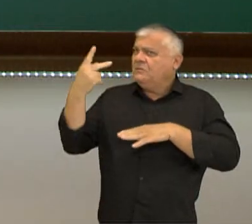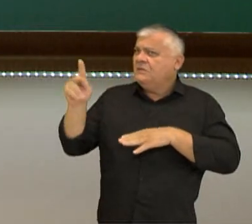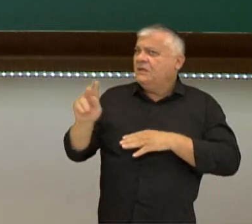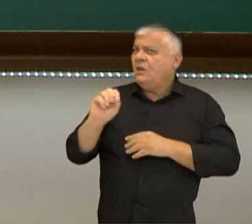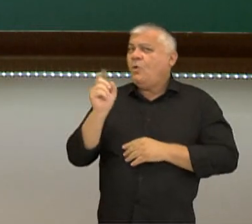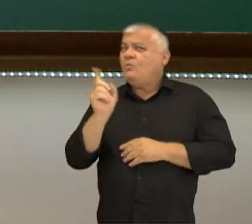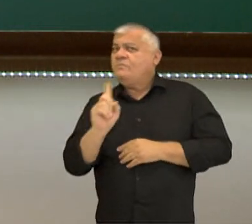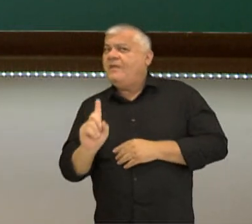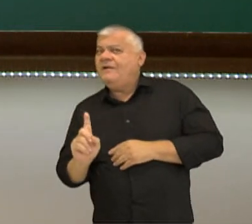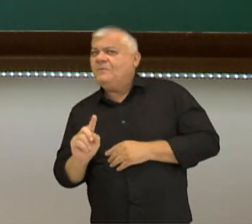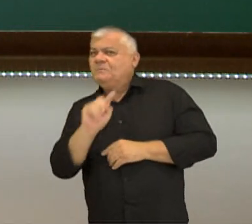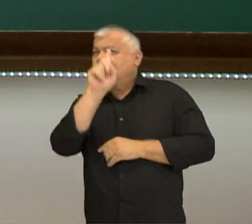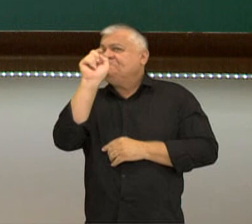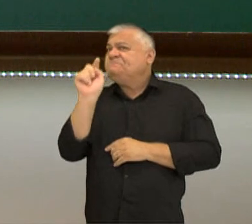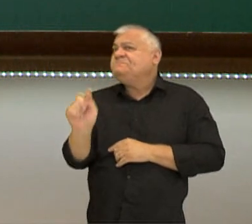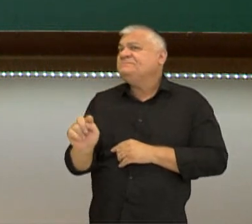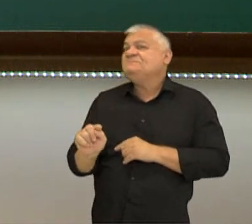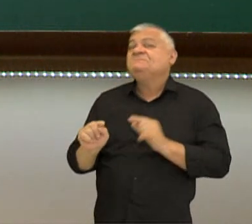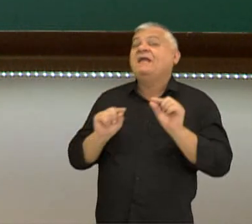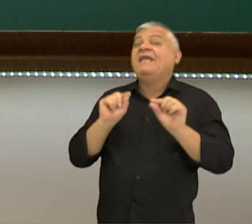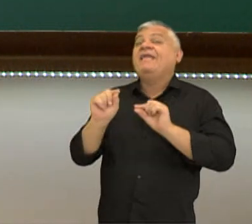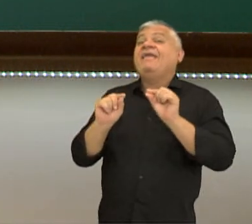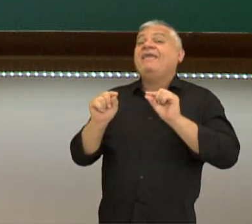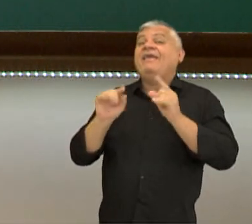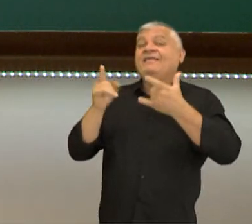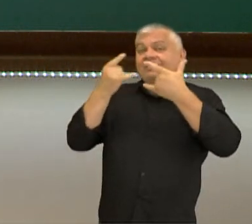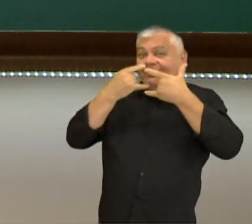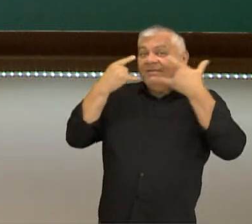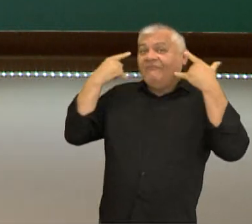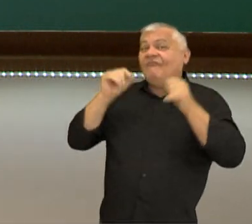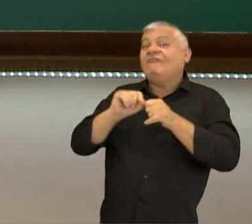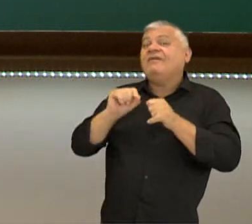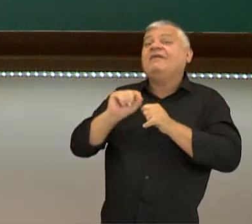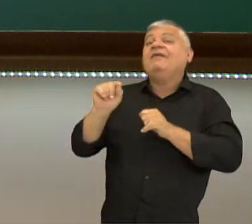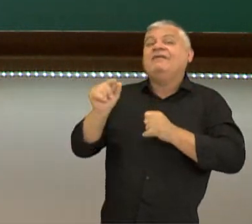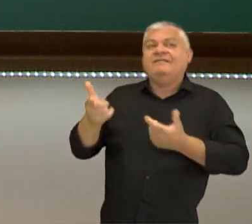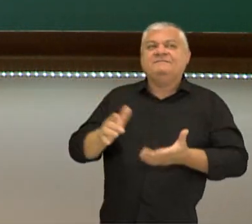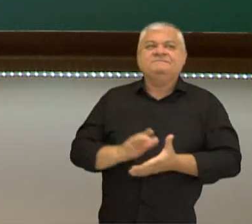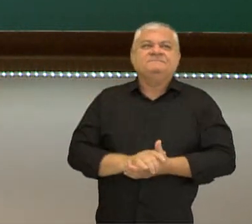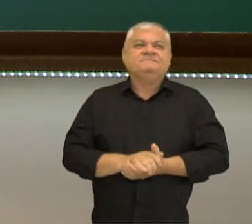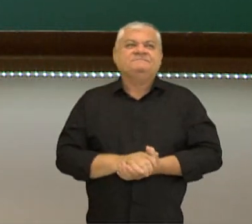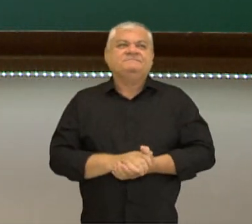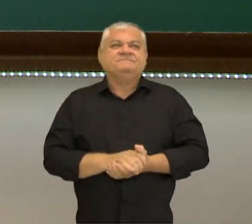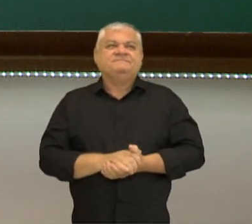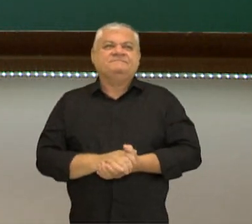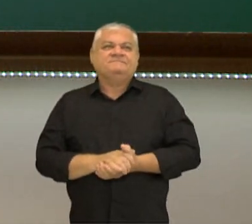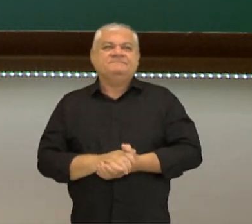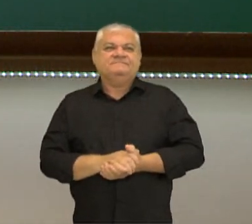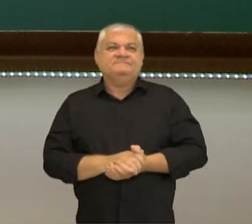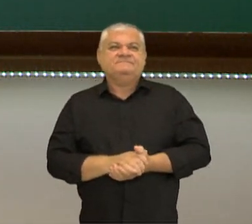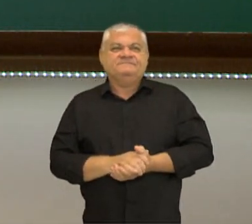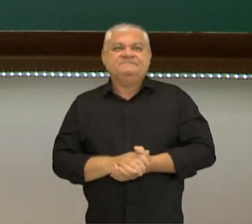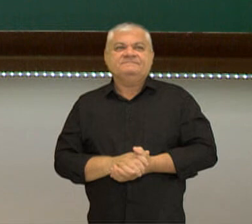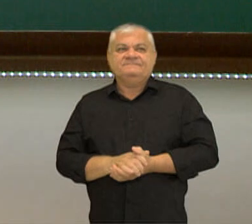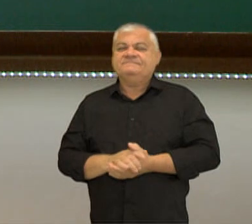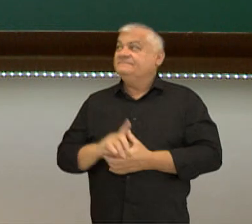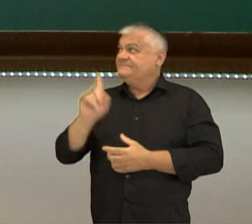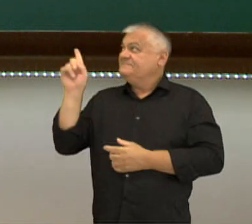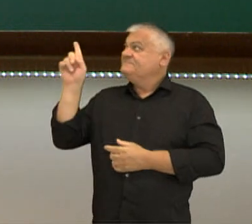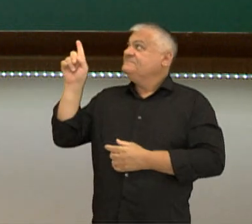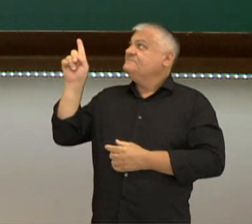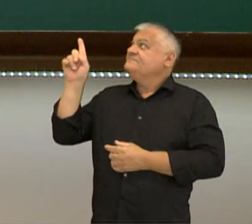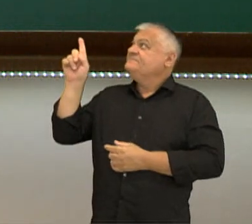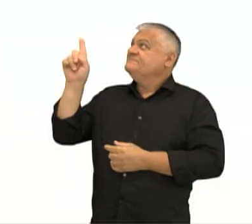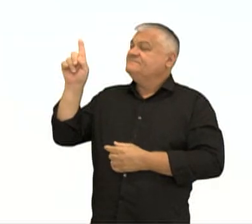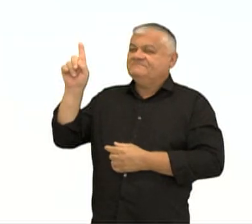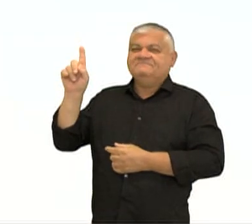críticas, né, do próprio Banksy contra a questão do sistema. Então essa aqui é a obra que ele se inspirou para